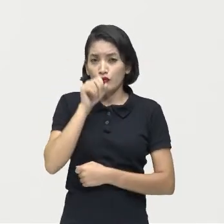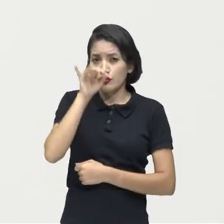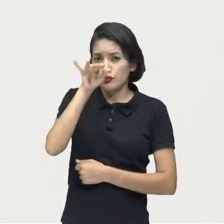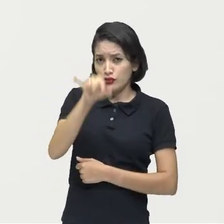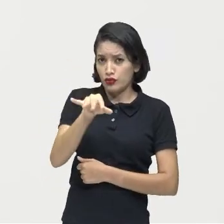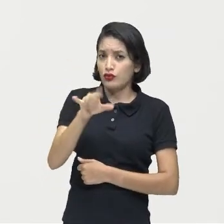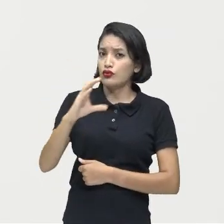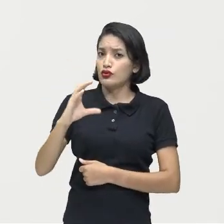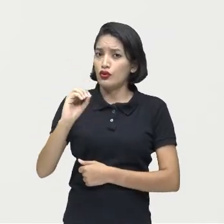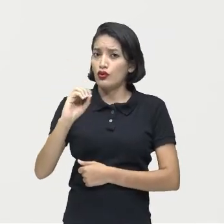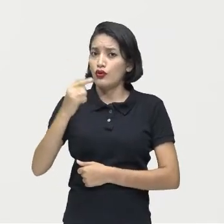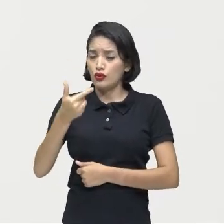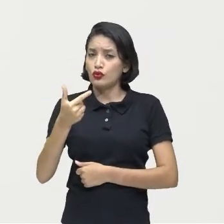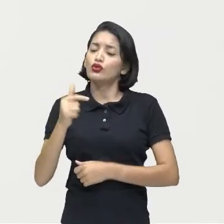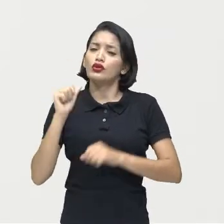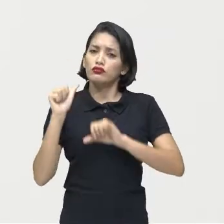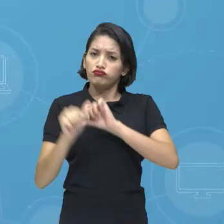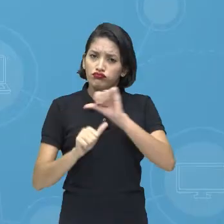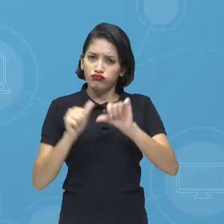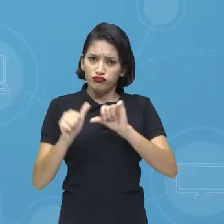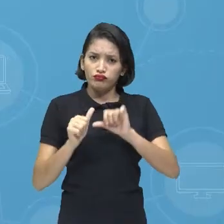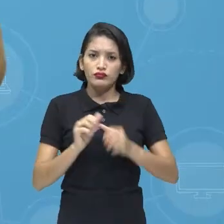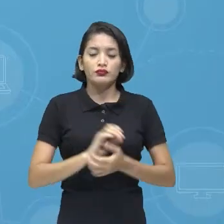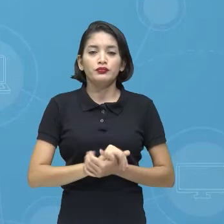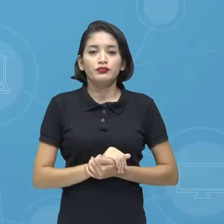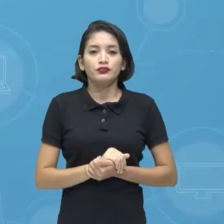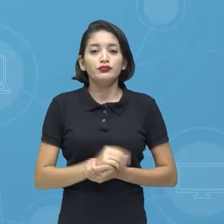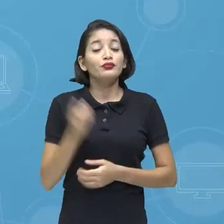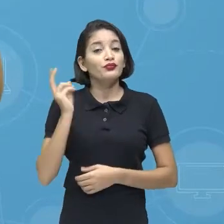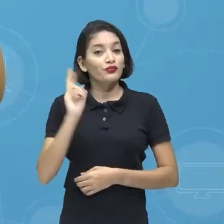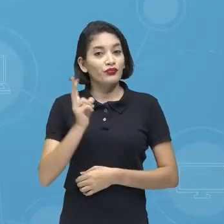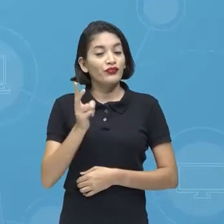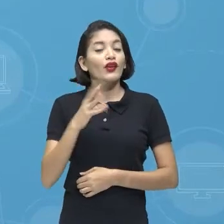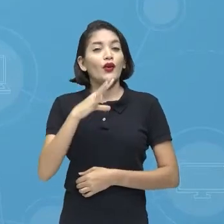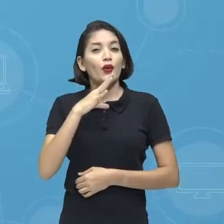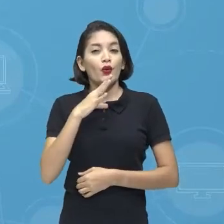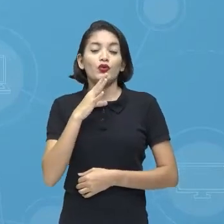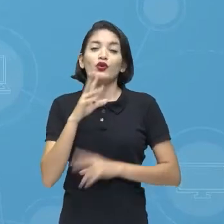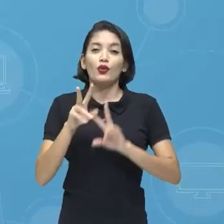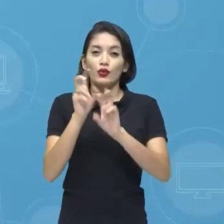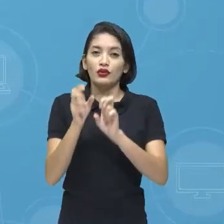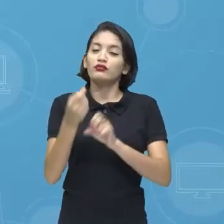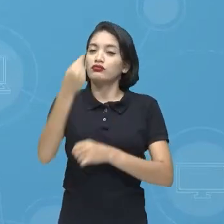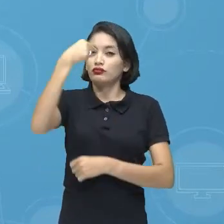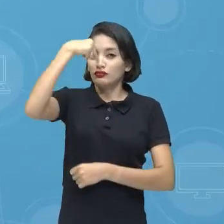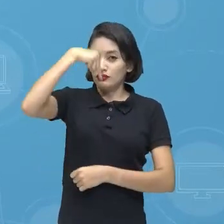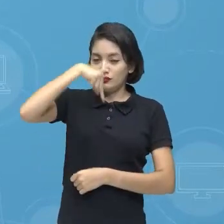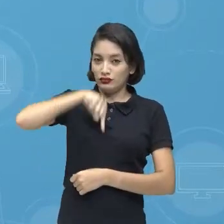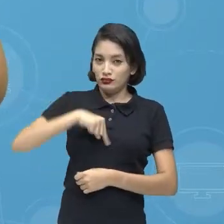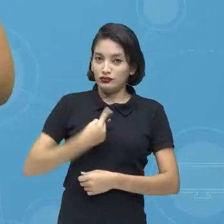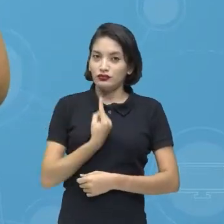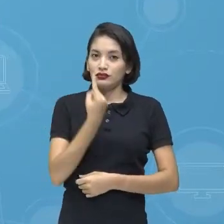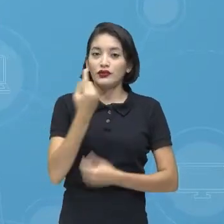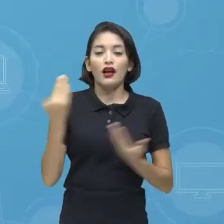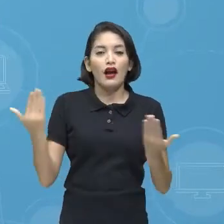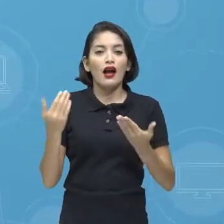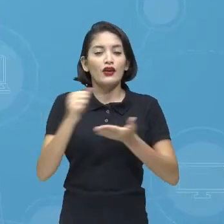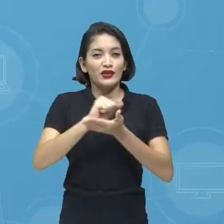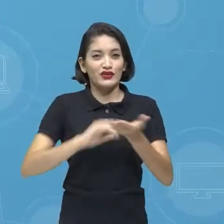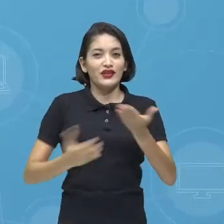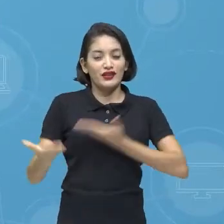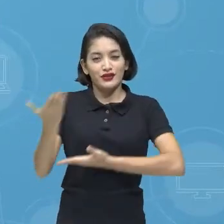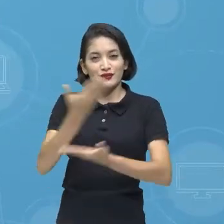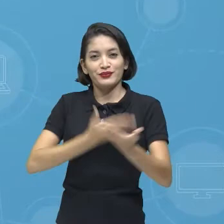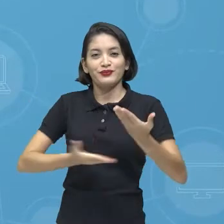carbônico que foi produzido. E aí vamos continuar, né? Depois de a gente conhecer um pouco sobre o sistema respiratório, vamos agora para a nossa